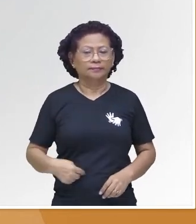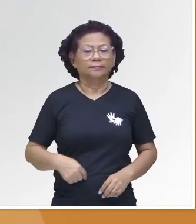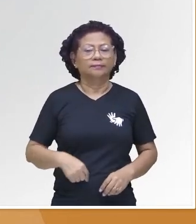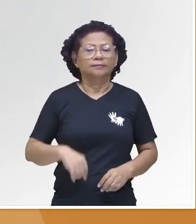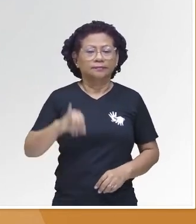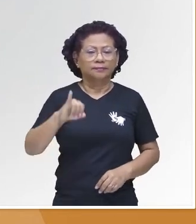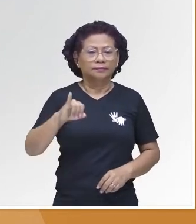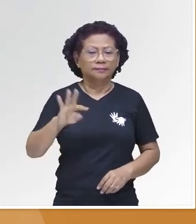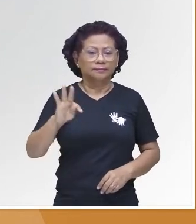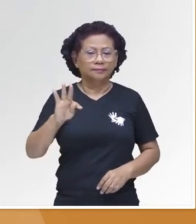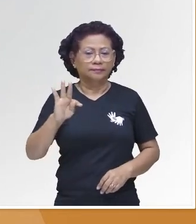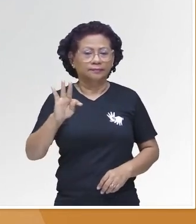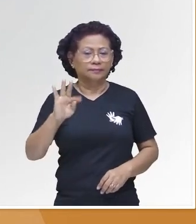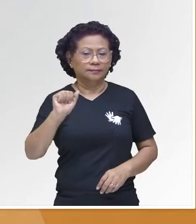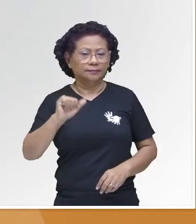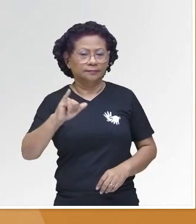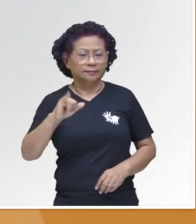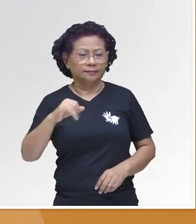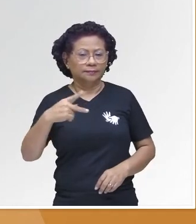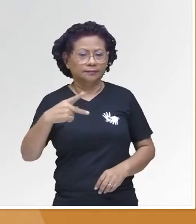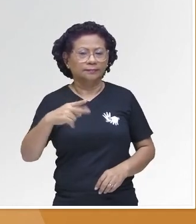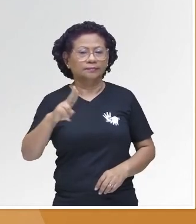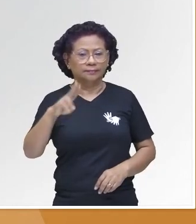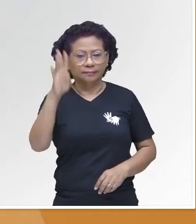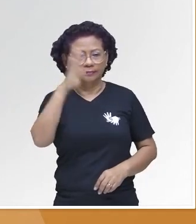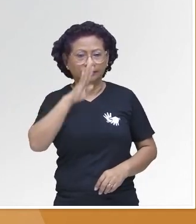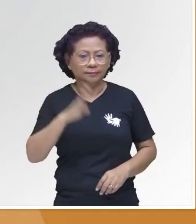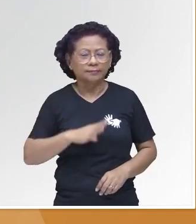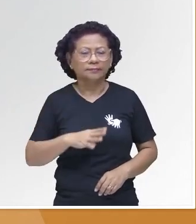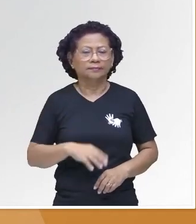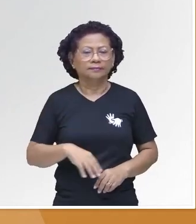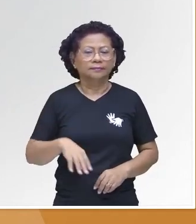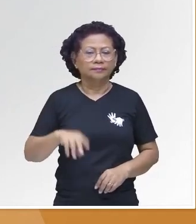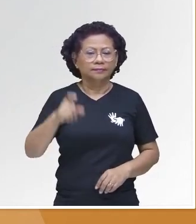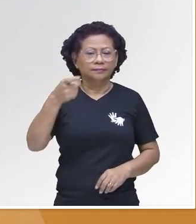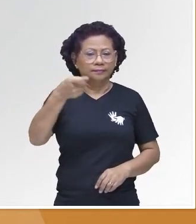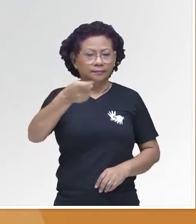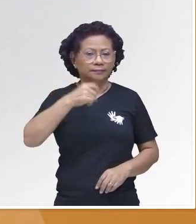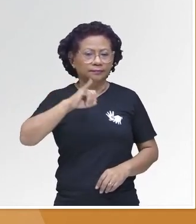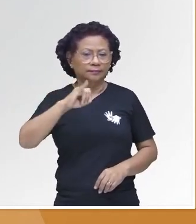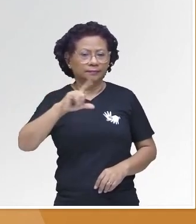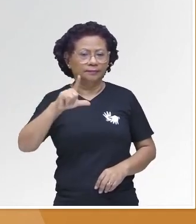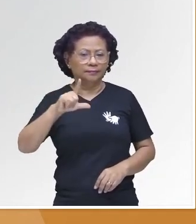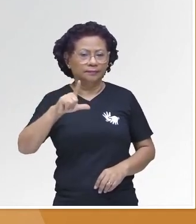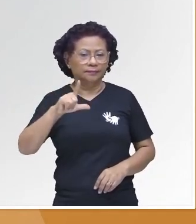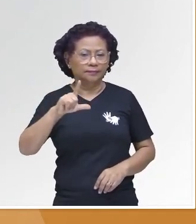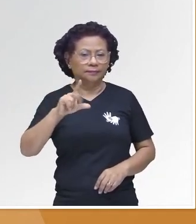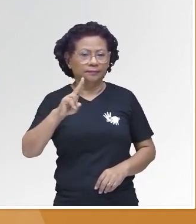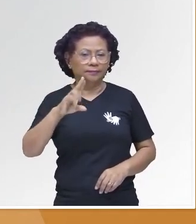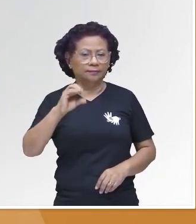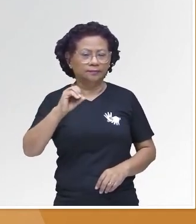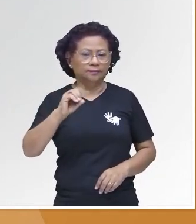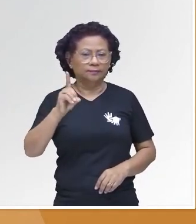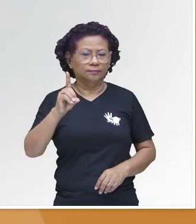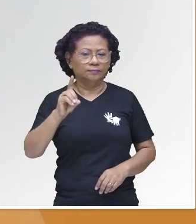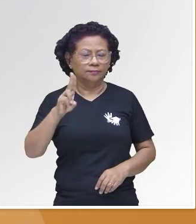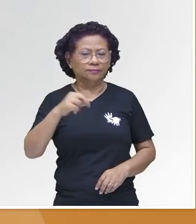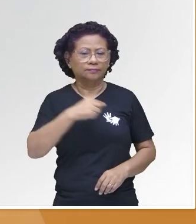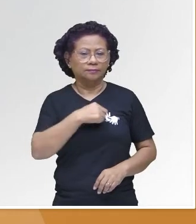na Venezuela, Tucuruí aqui no Brasil, na região norte, tá? Então,